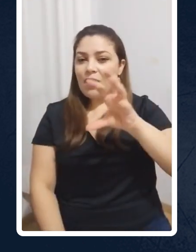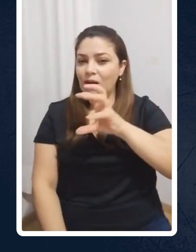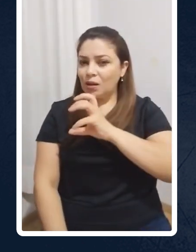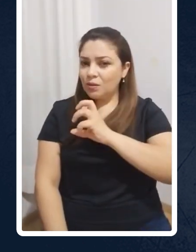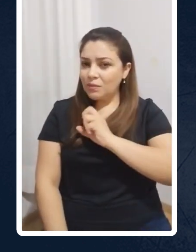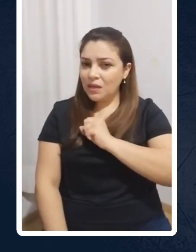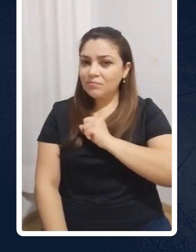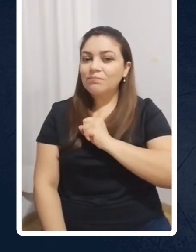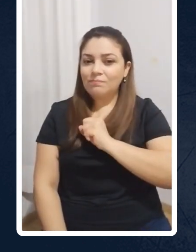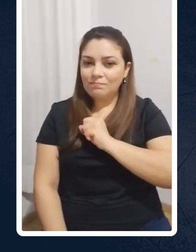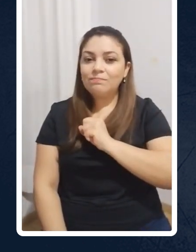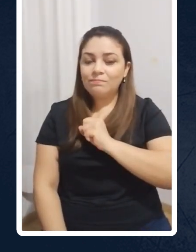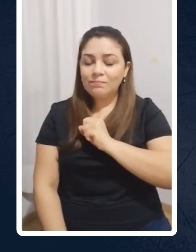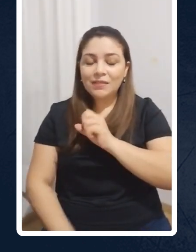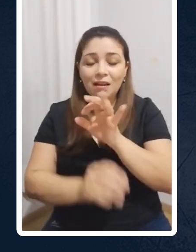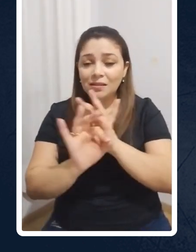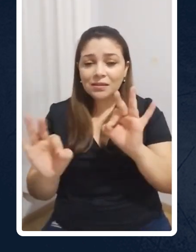Simples assim.